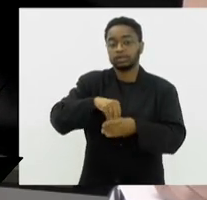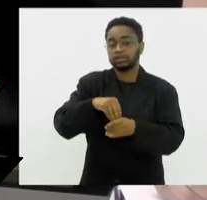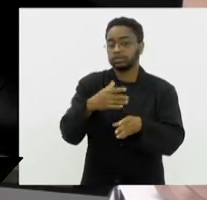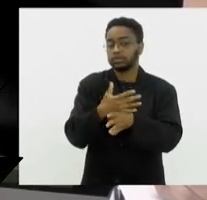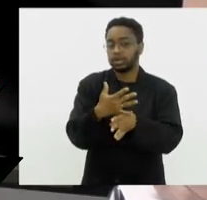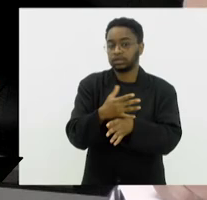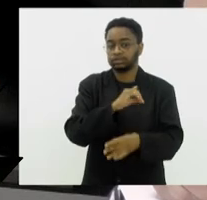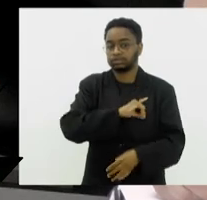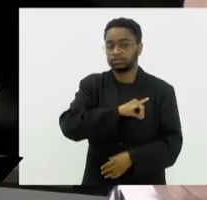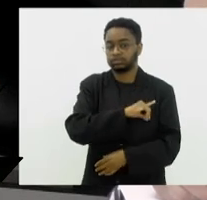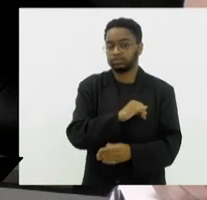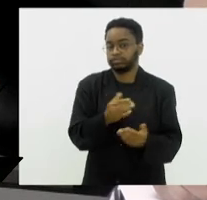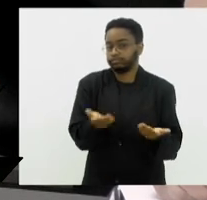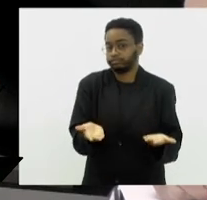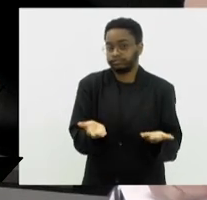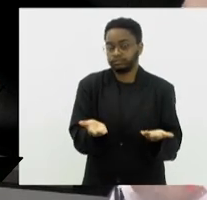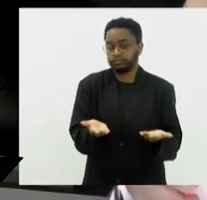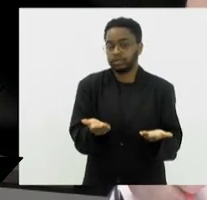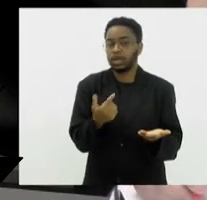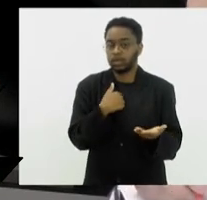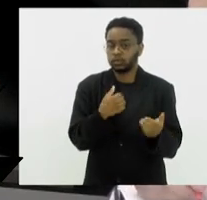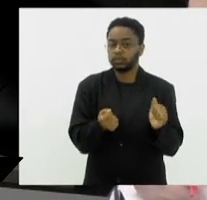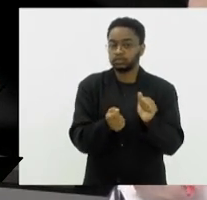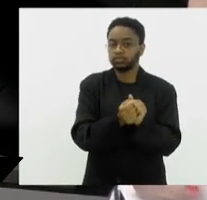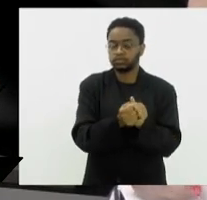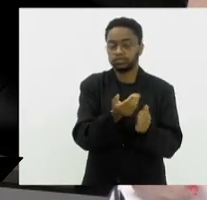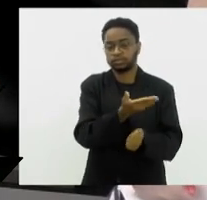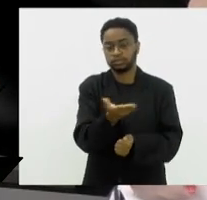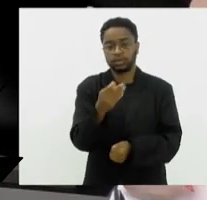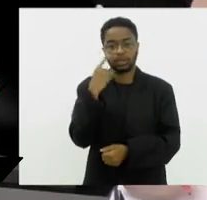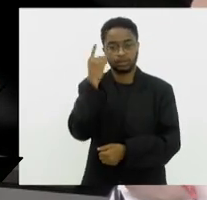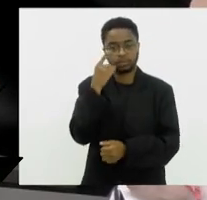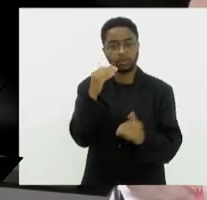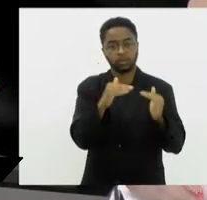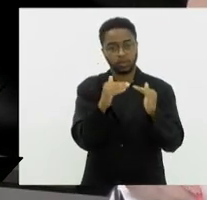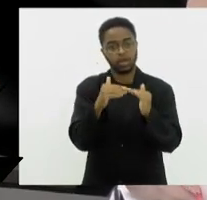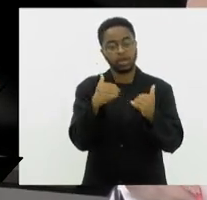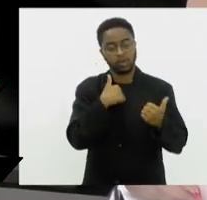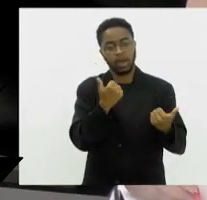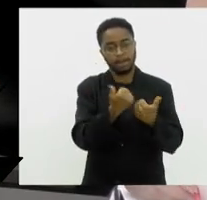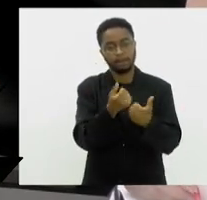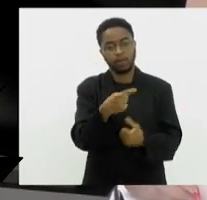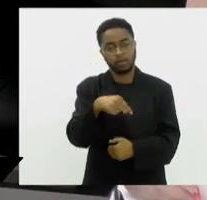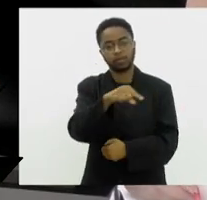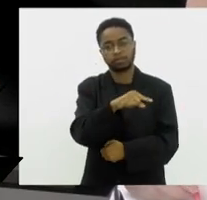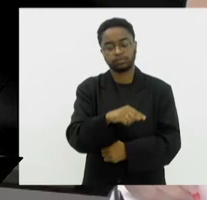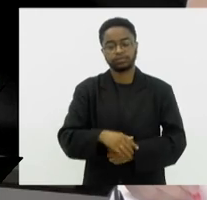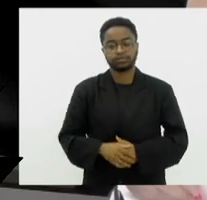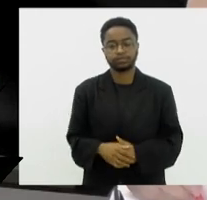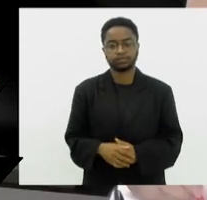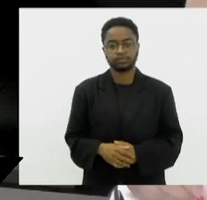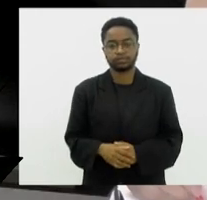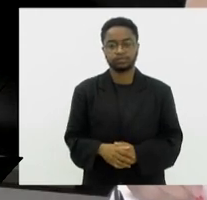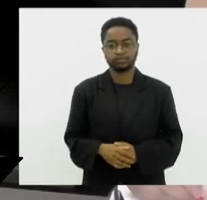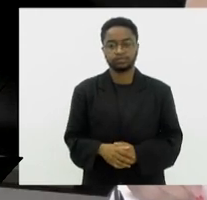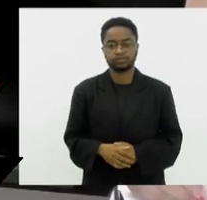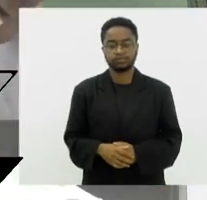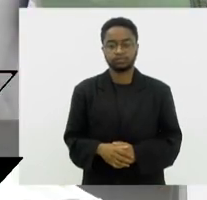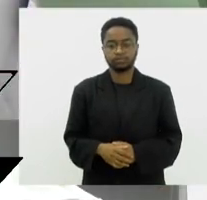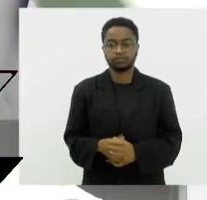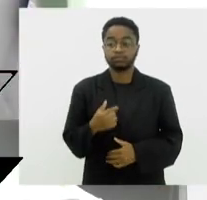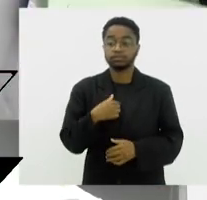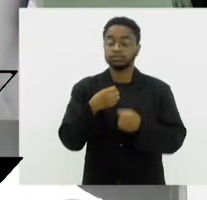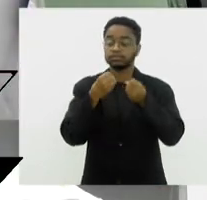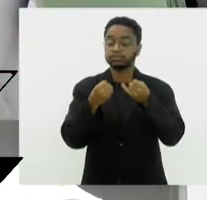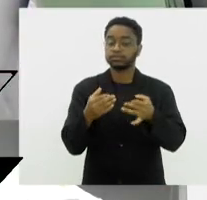município de Itaboraí. Então, eu me filio a todos os deputados aqui, podem contar com o meu apoio aí para o que precisarem. Aqui, deixando claro